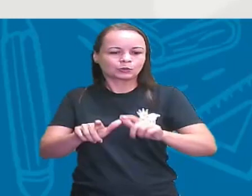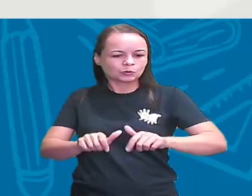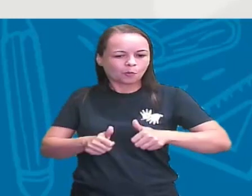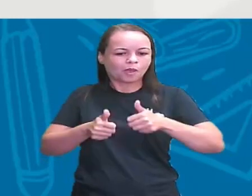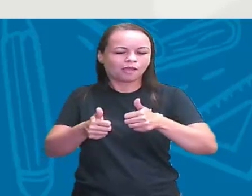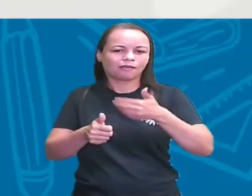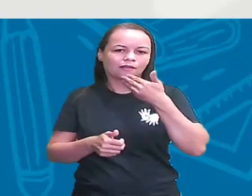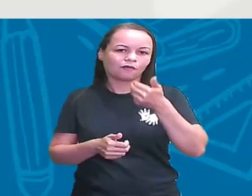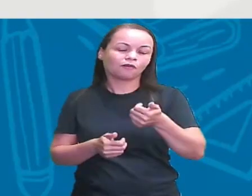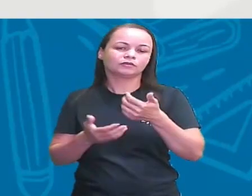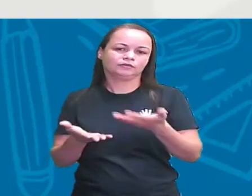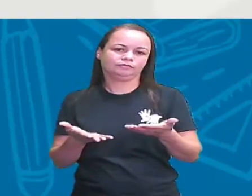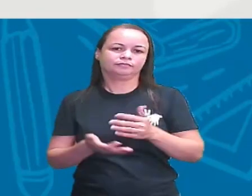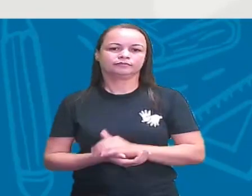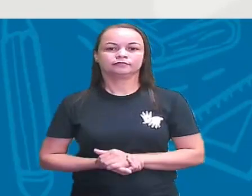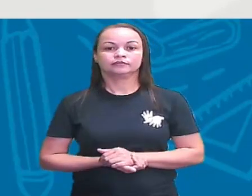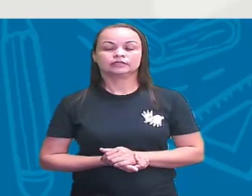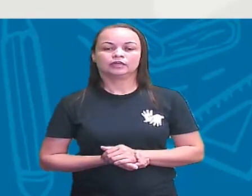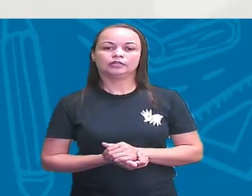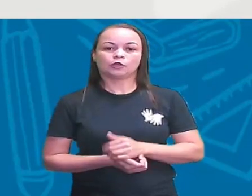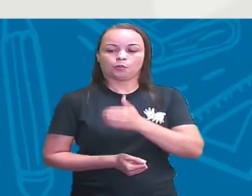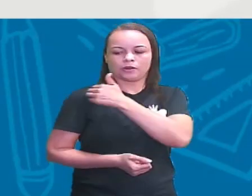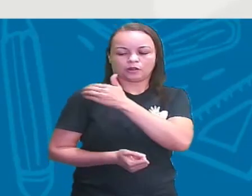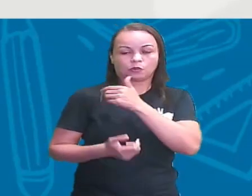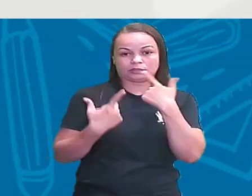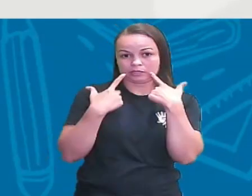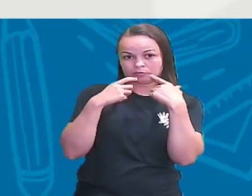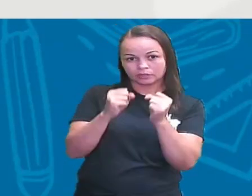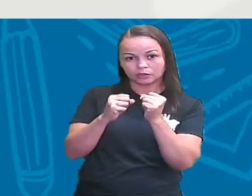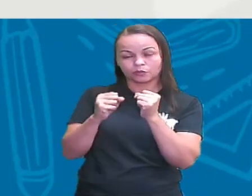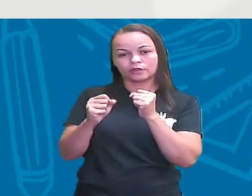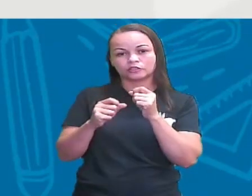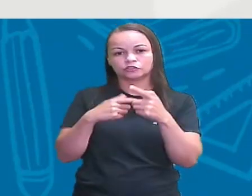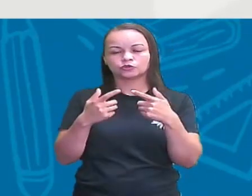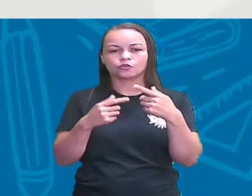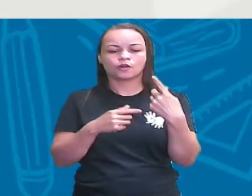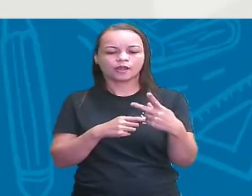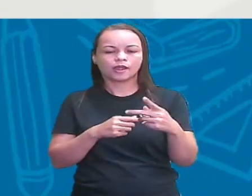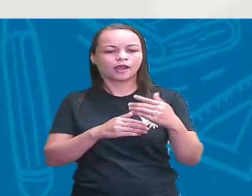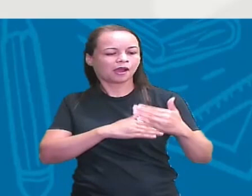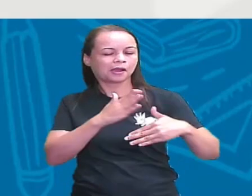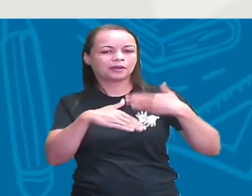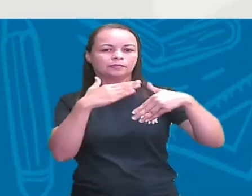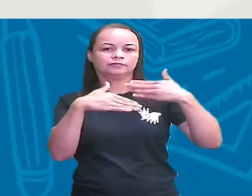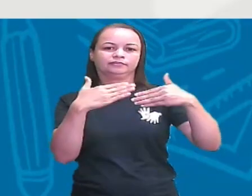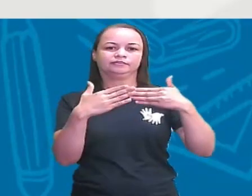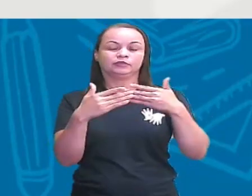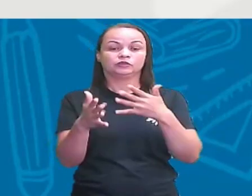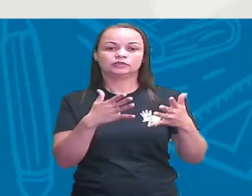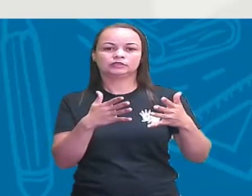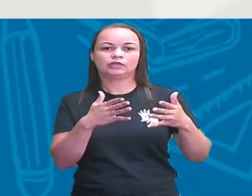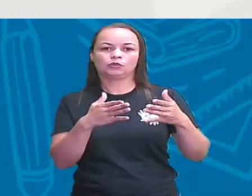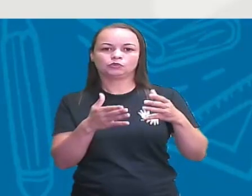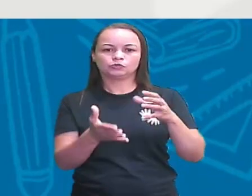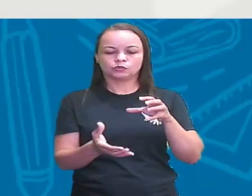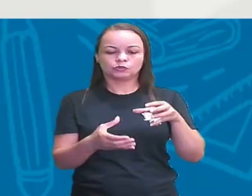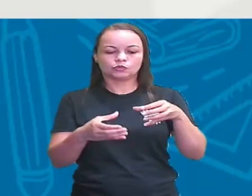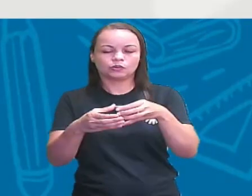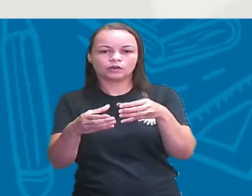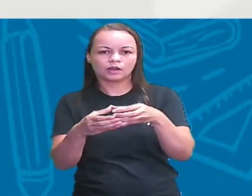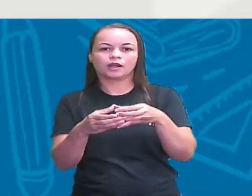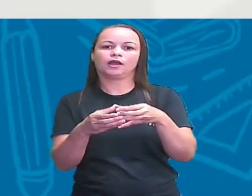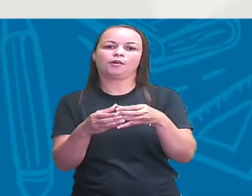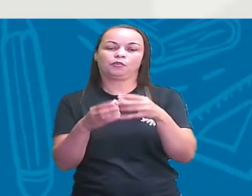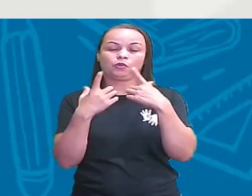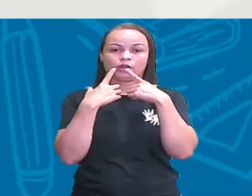dizer assim. Então, o preconceito linguístico nada mais é do que a reprodução no campo linguístico de um sistema